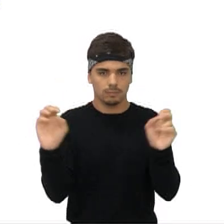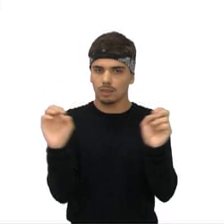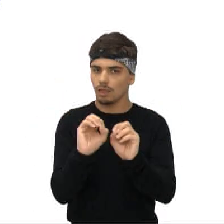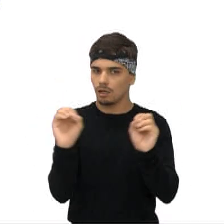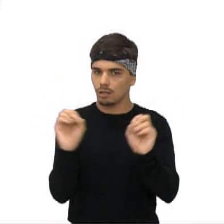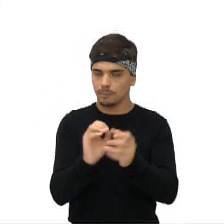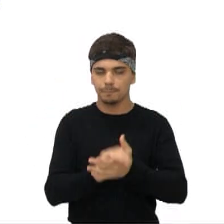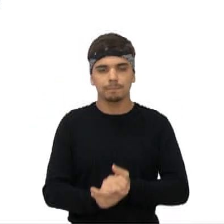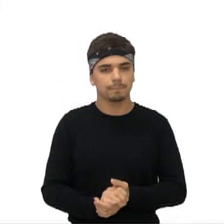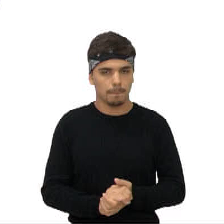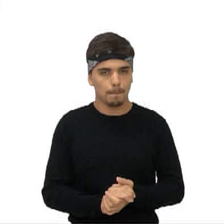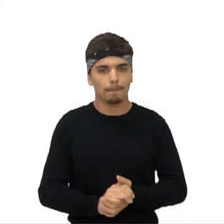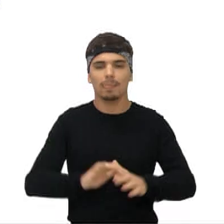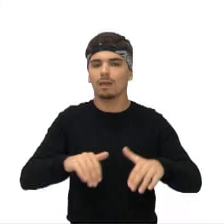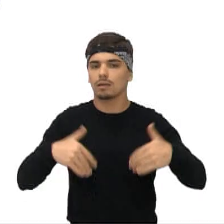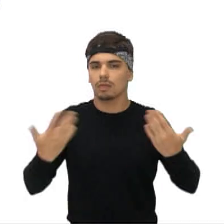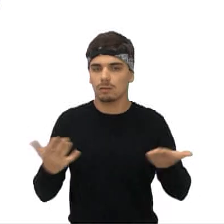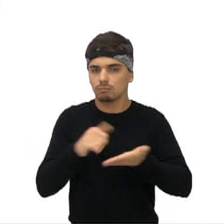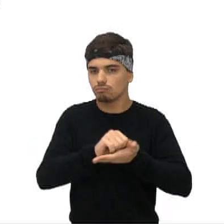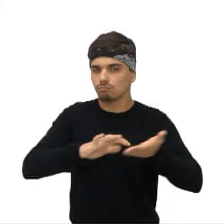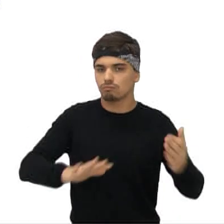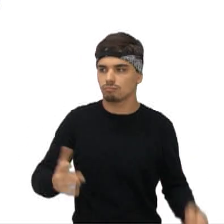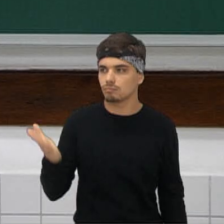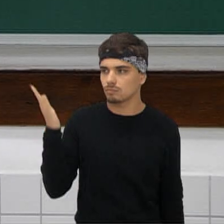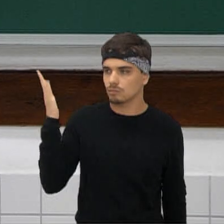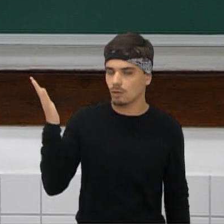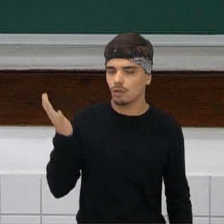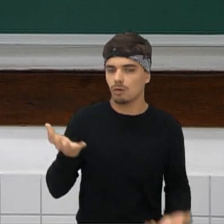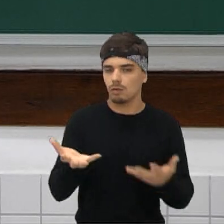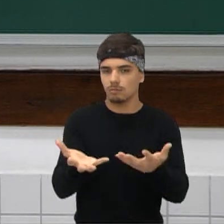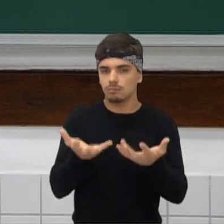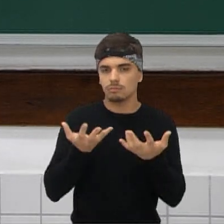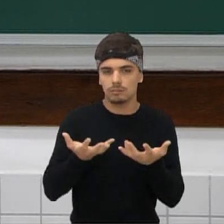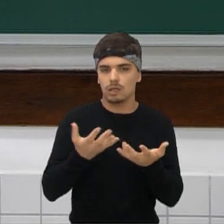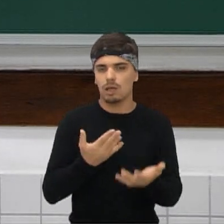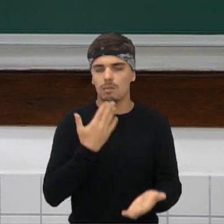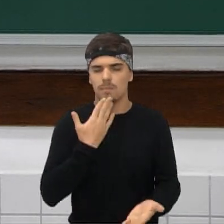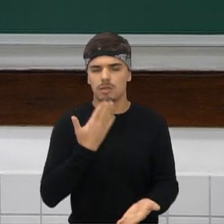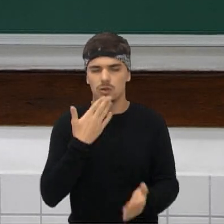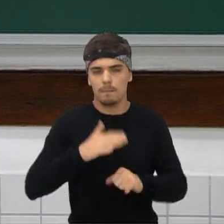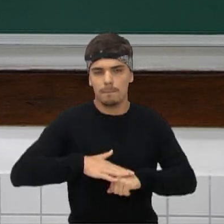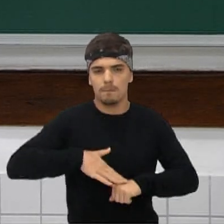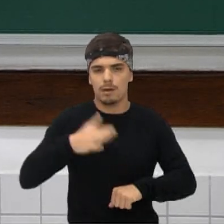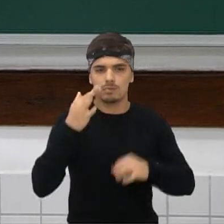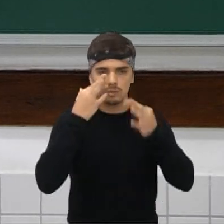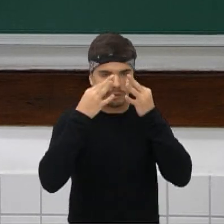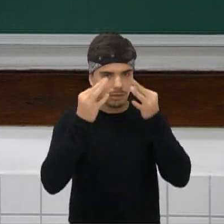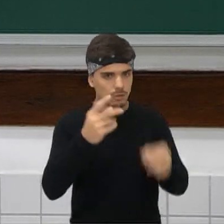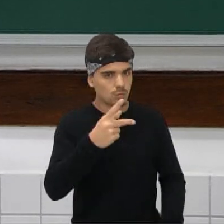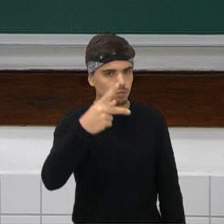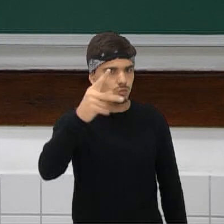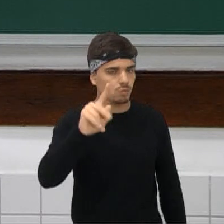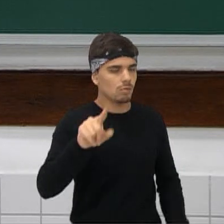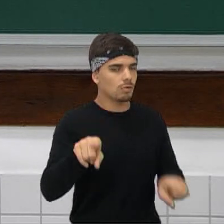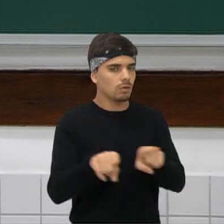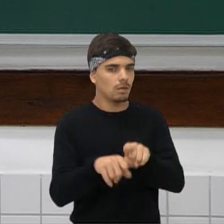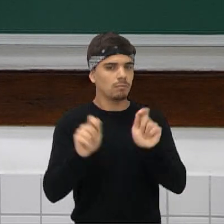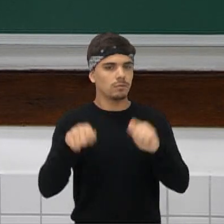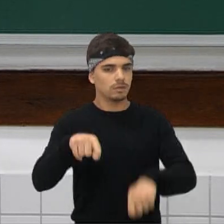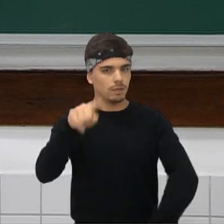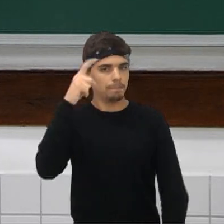Tá? Então, esse exercício, eu quero, né, é exigido um pouquinho mais de você para que realmente você